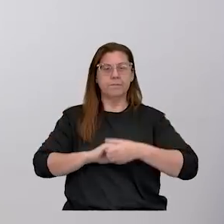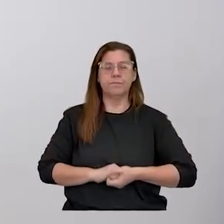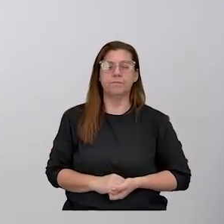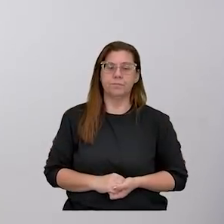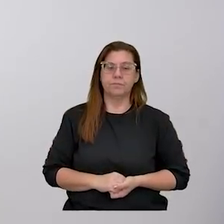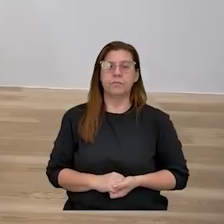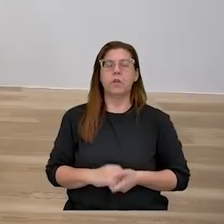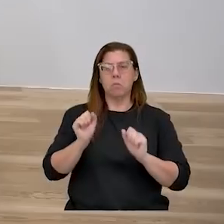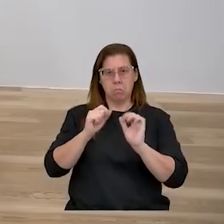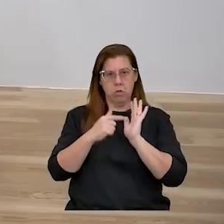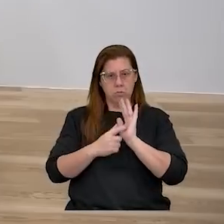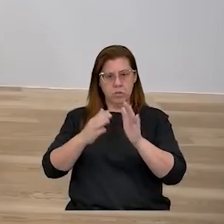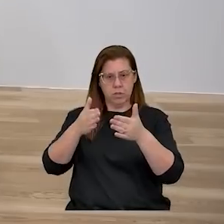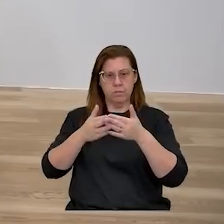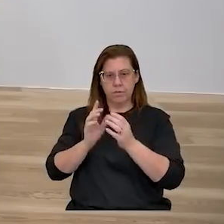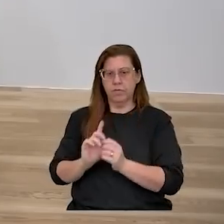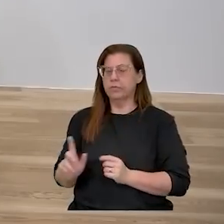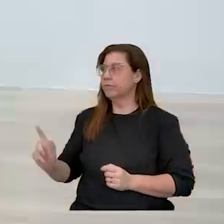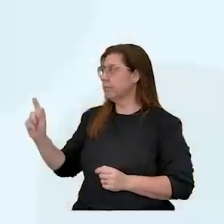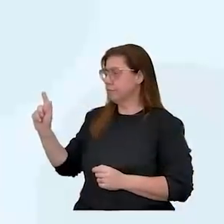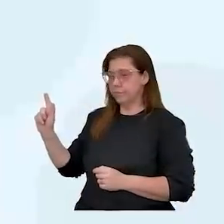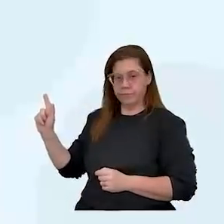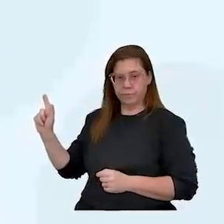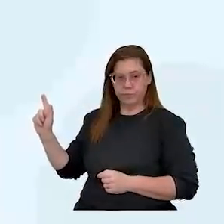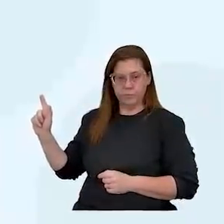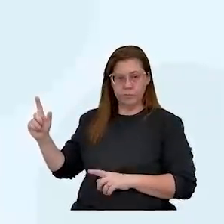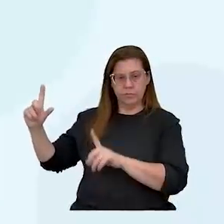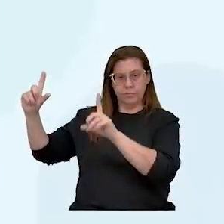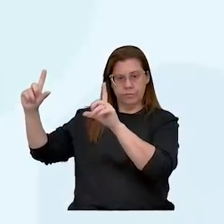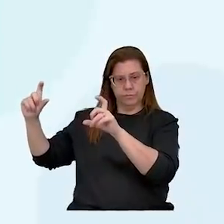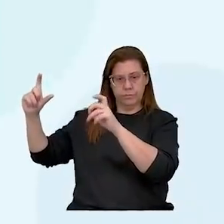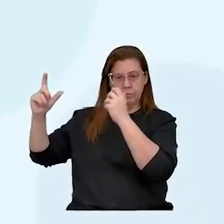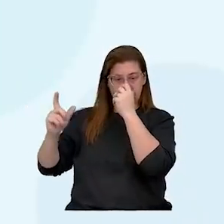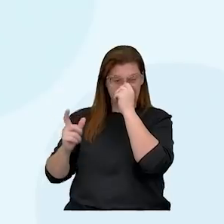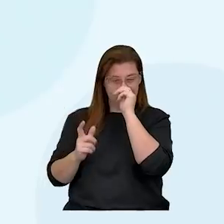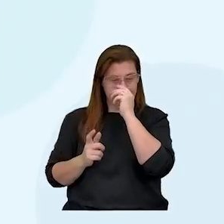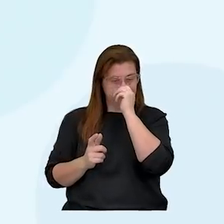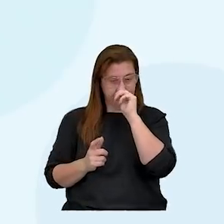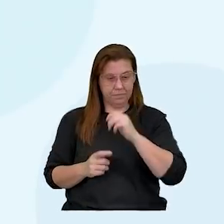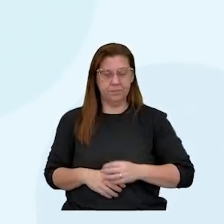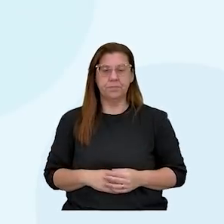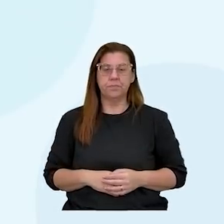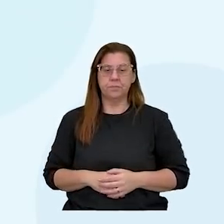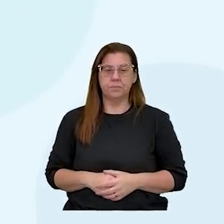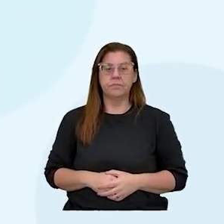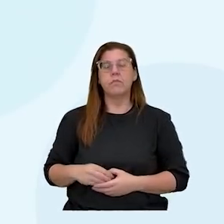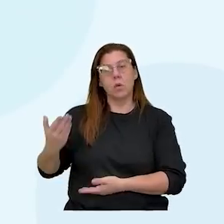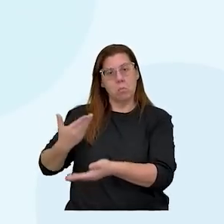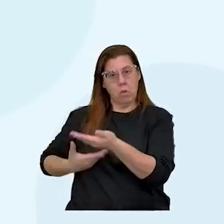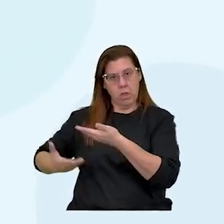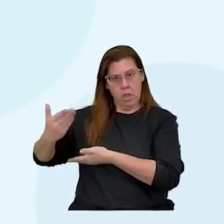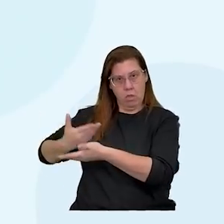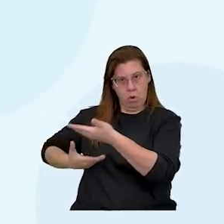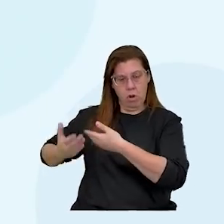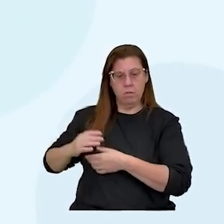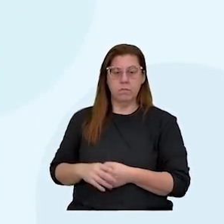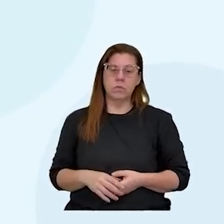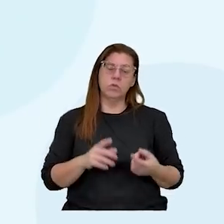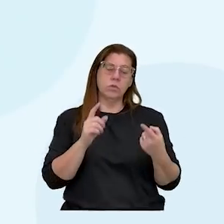mais vocês, alunos, estejam preparados para lidar com a palavra. Né?